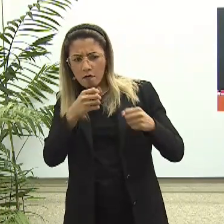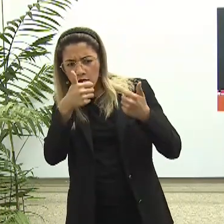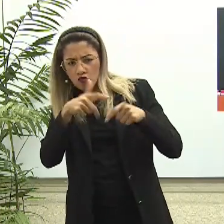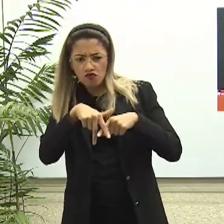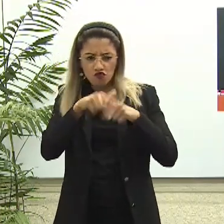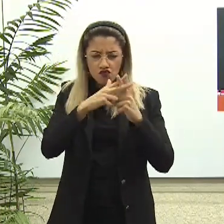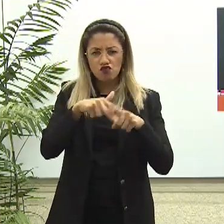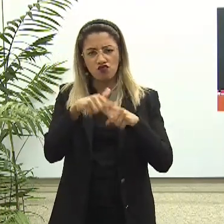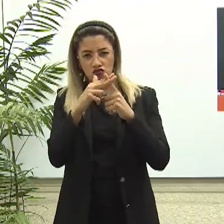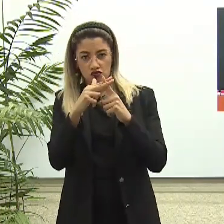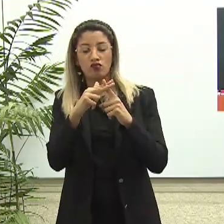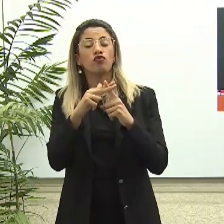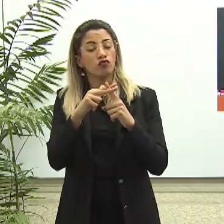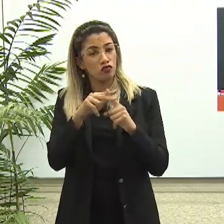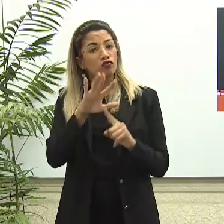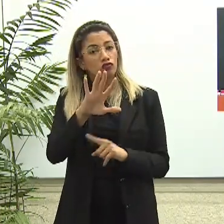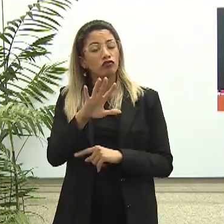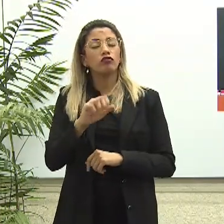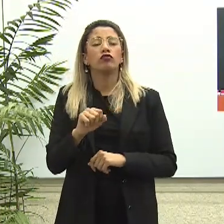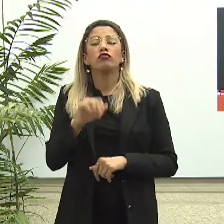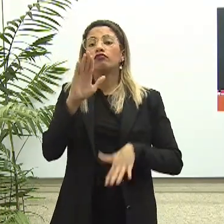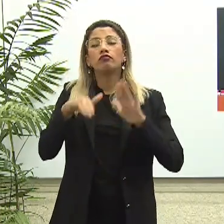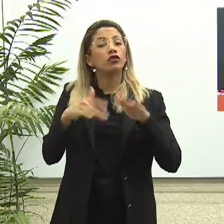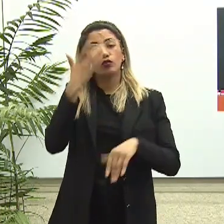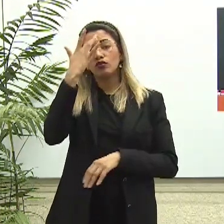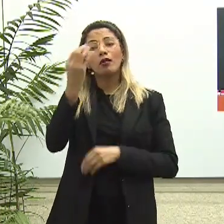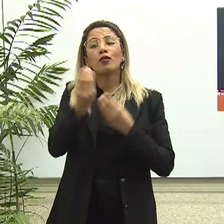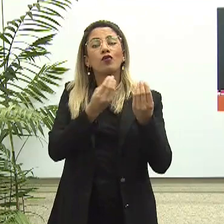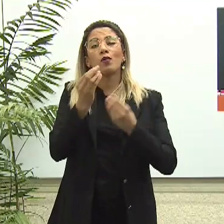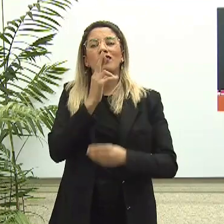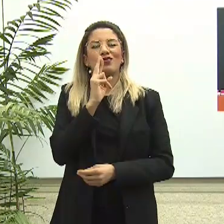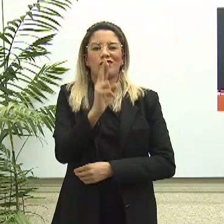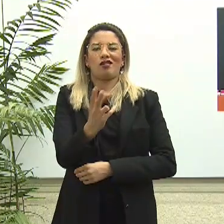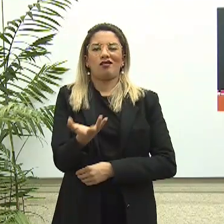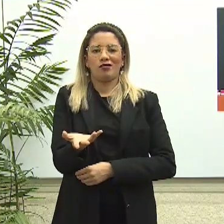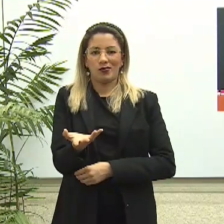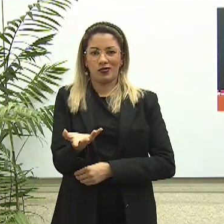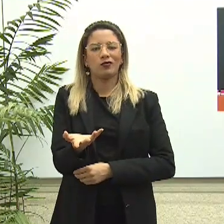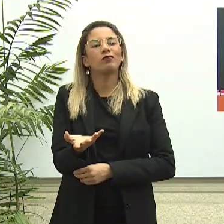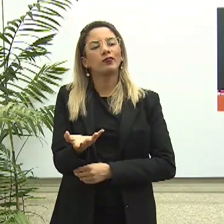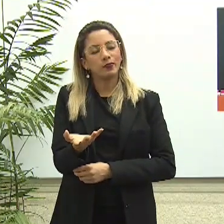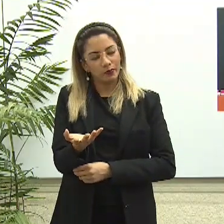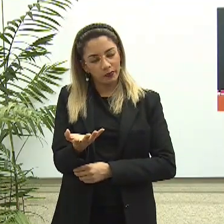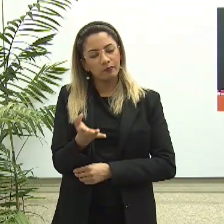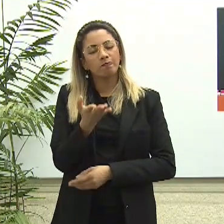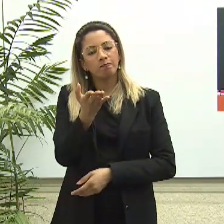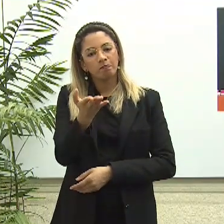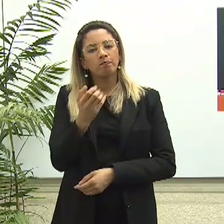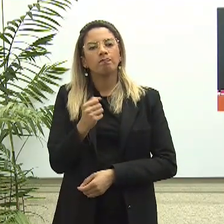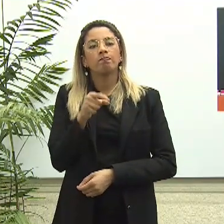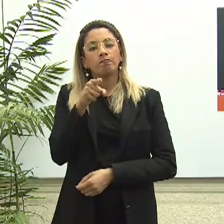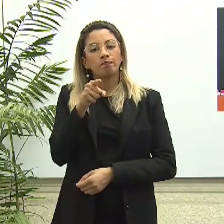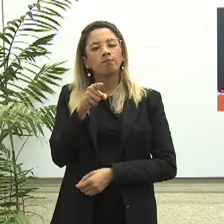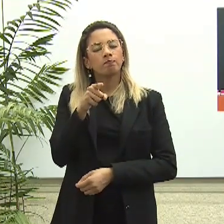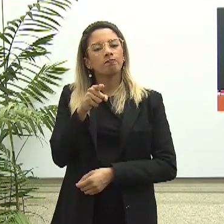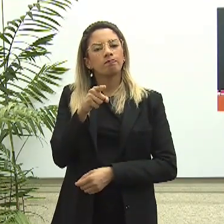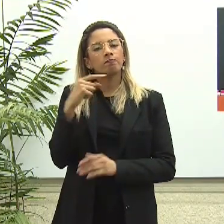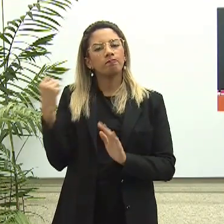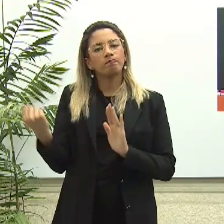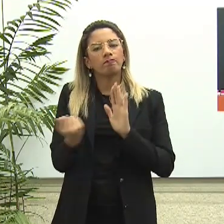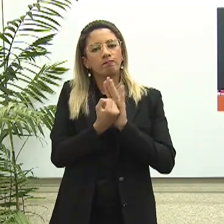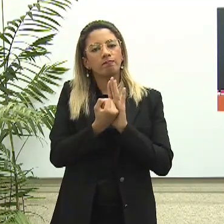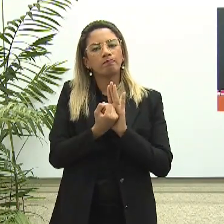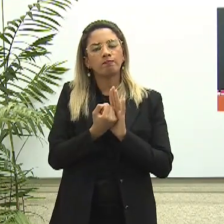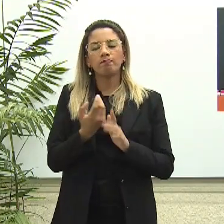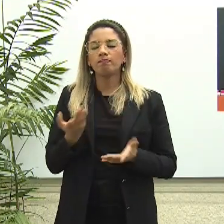concentração impede que a gente saiba como se chegou a tal resultado Porque você não sabe né então isso marca né Já tô ali com a plaquinha de 5